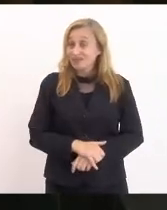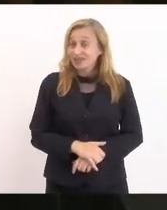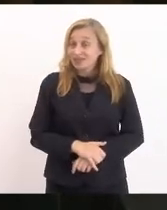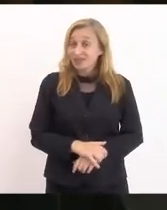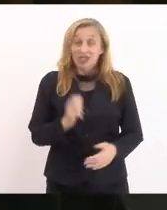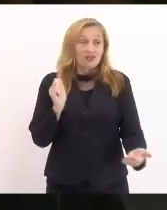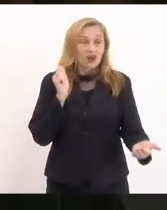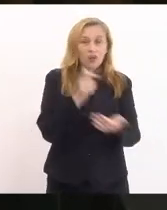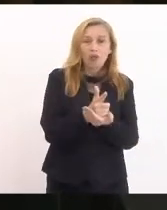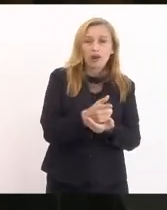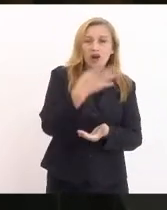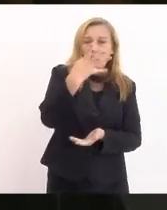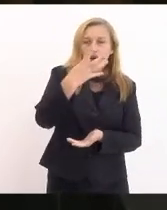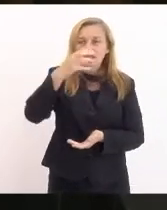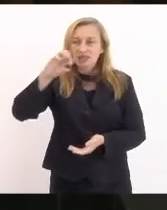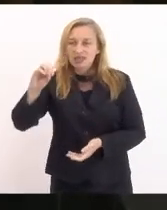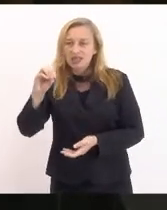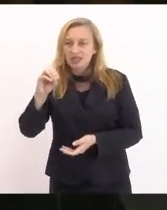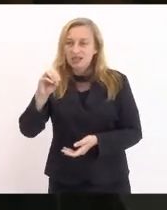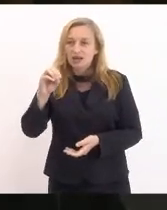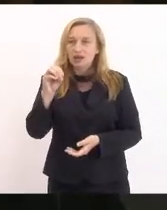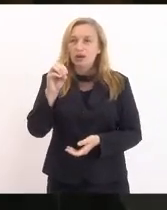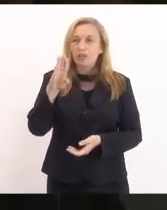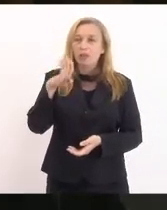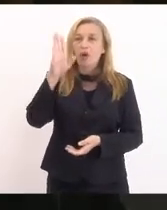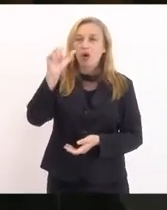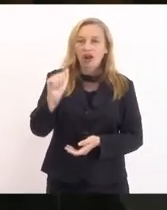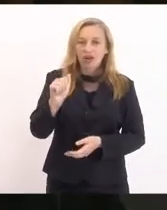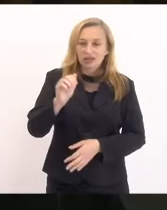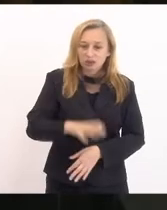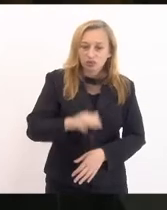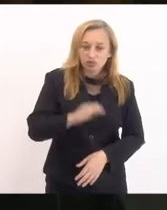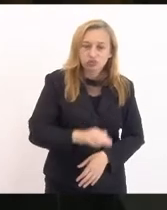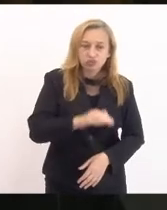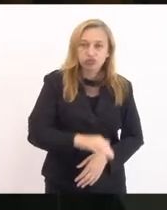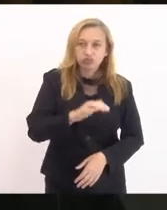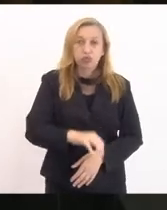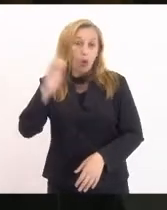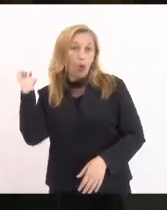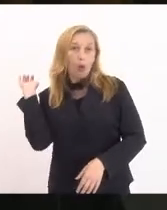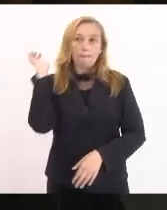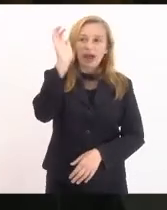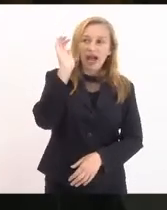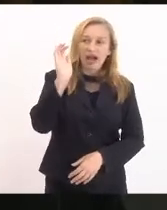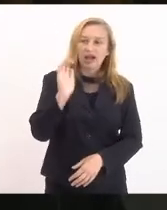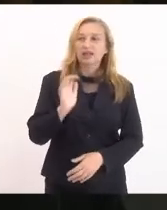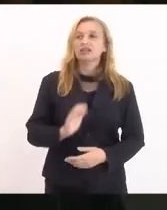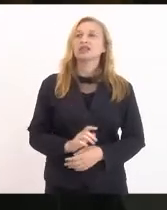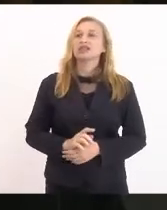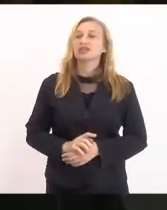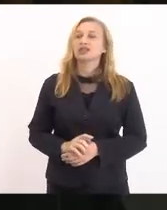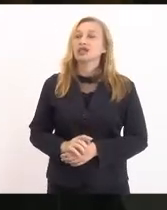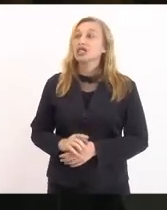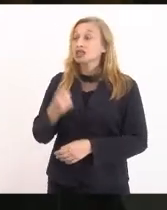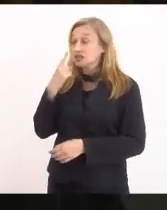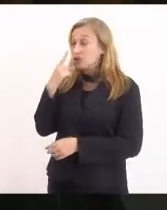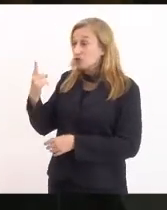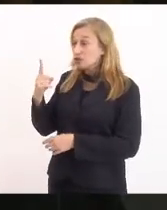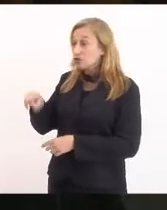comprar 400 bolas de basquete, que no mercado custa